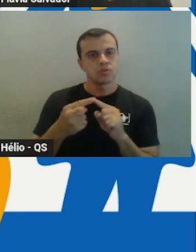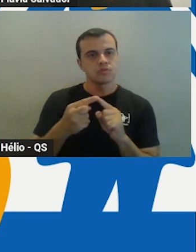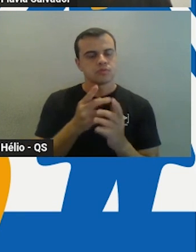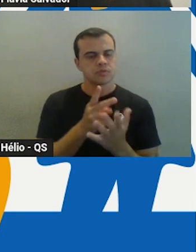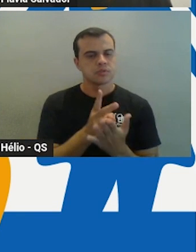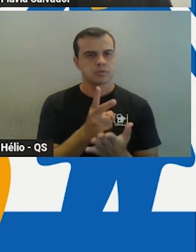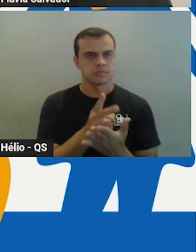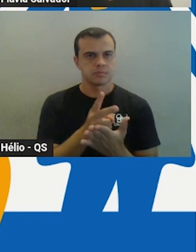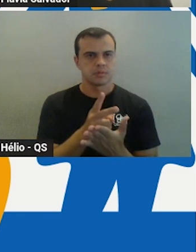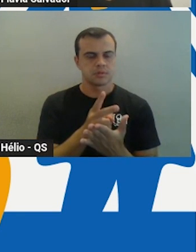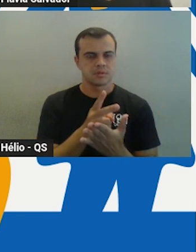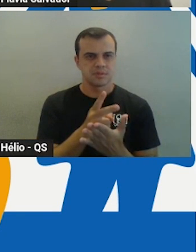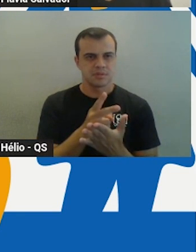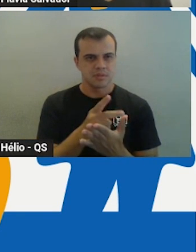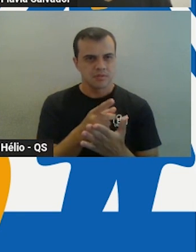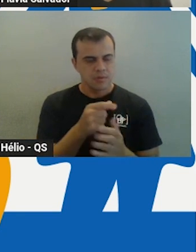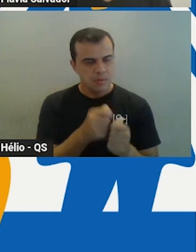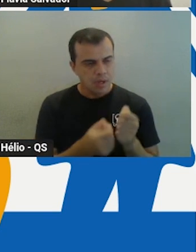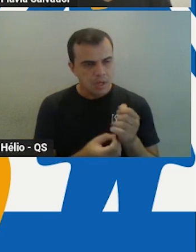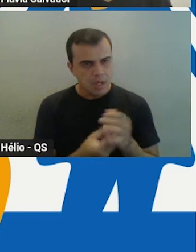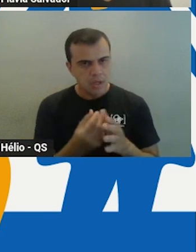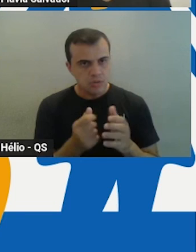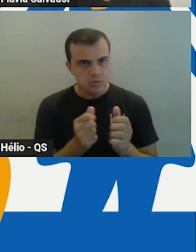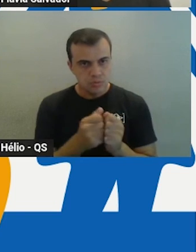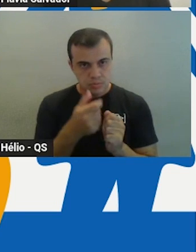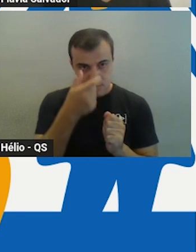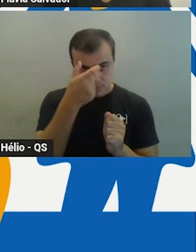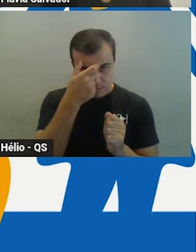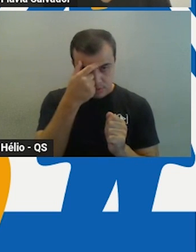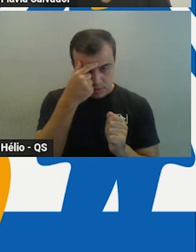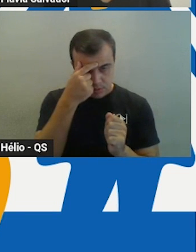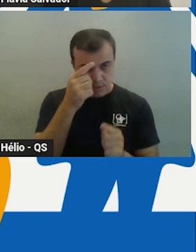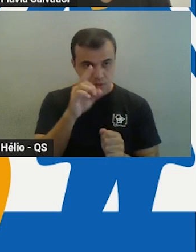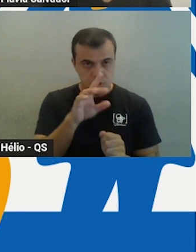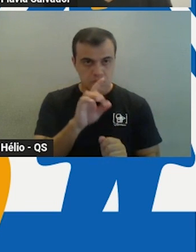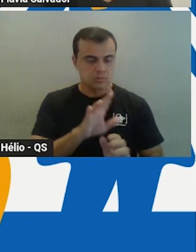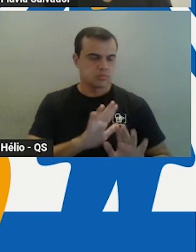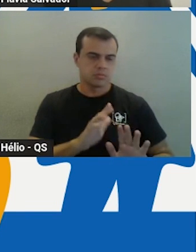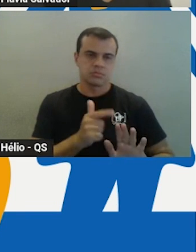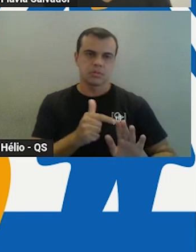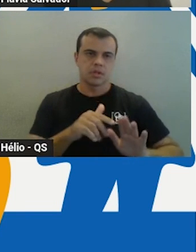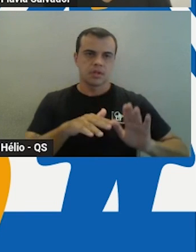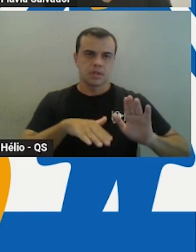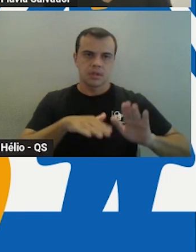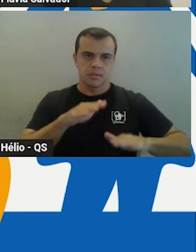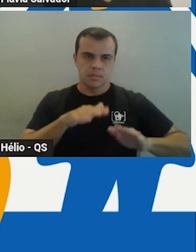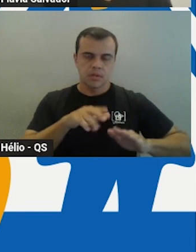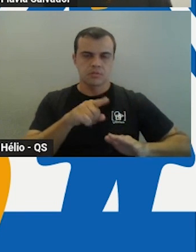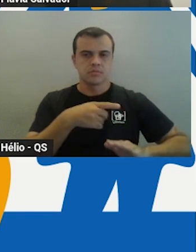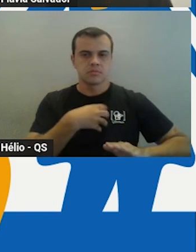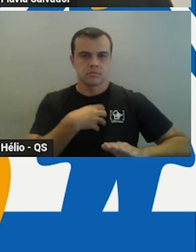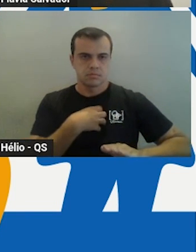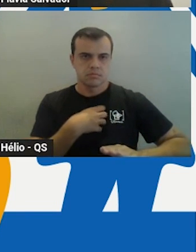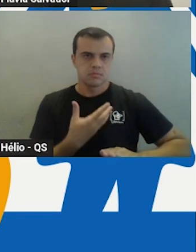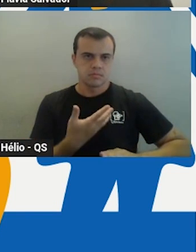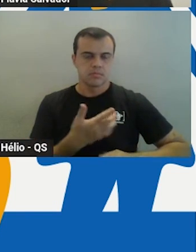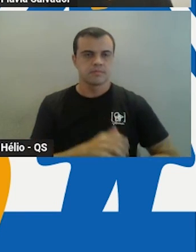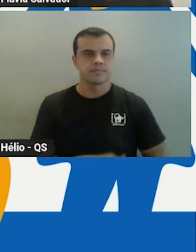isso. Vamos construir já uma mentalidade de que ninguém fica de fora, independente de como você seja.